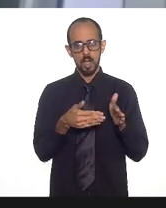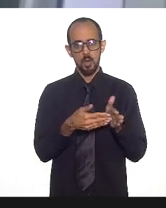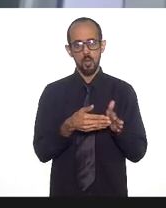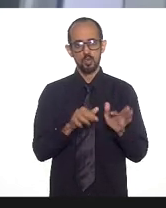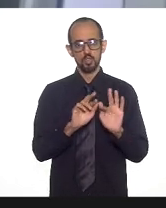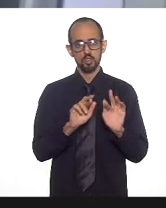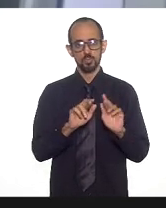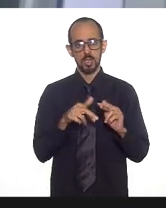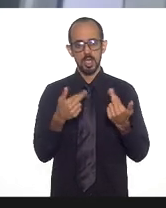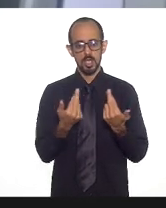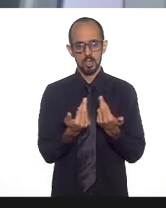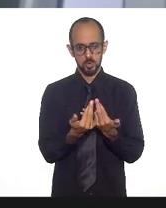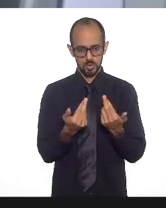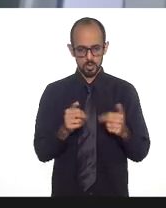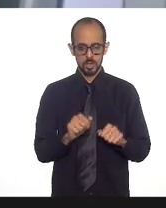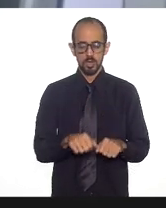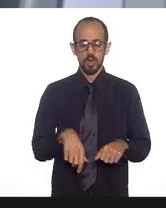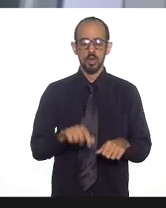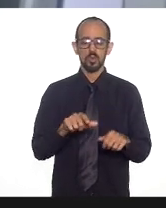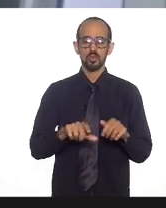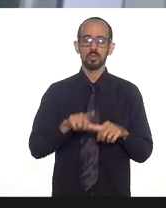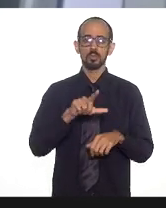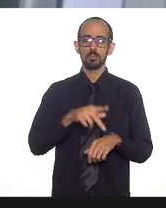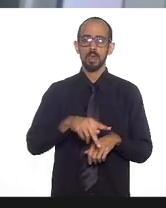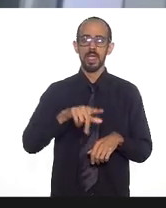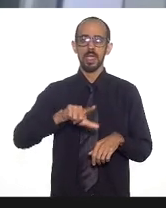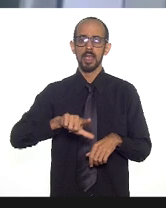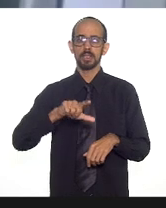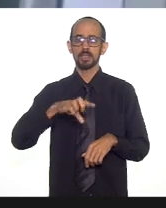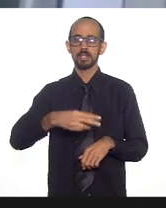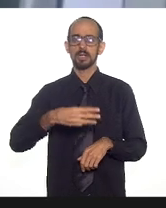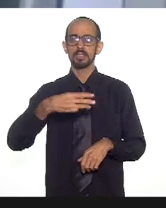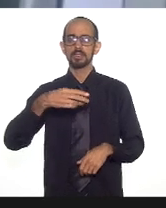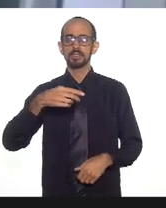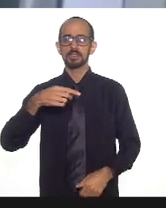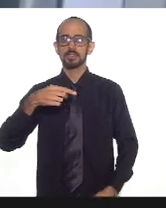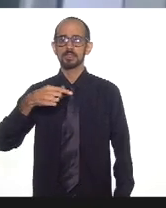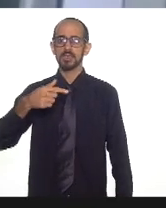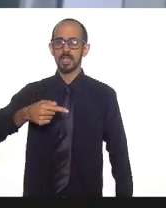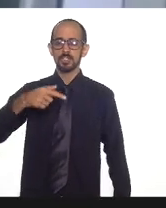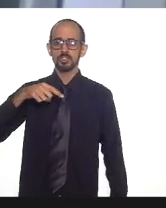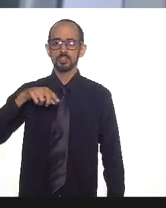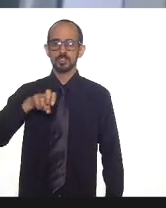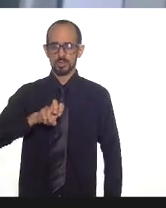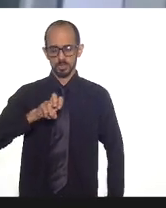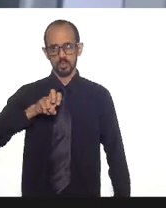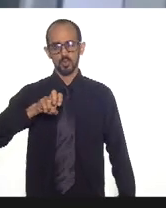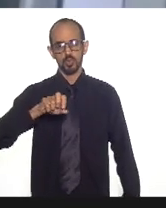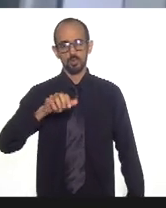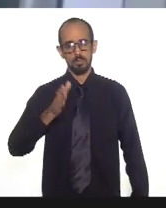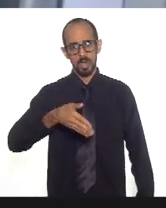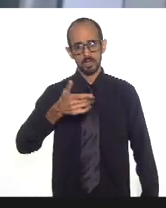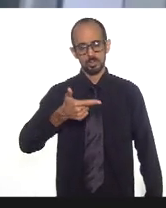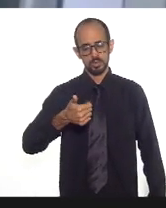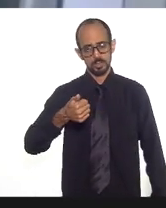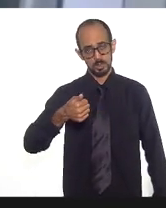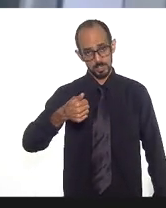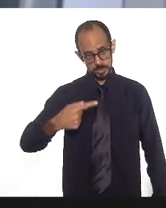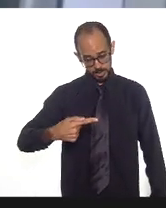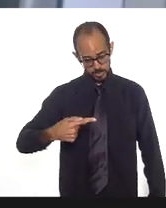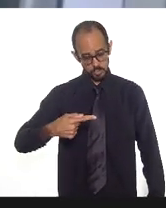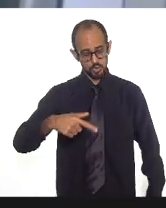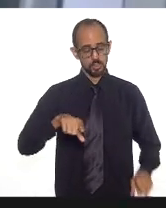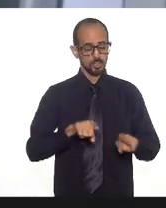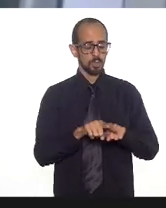PL 3501-2017. E aí, um outro encaminhamento é termos uma reunião de trabalho